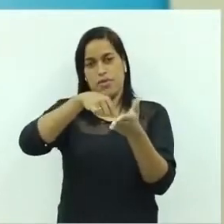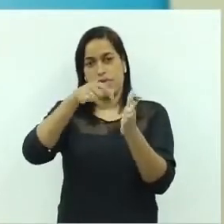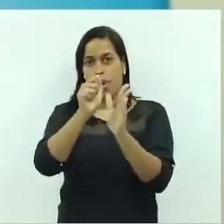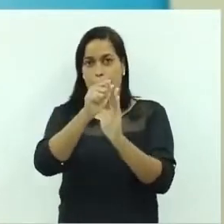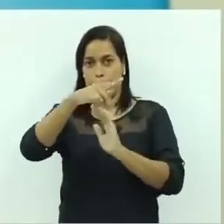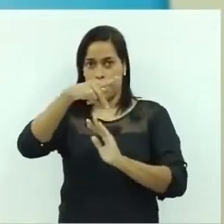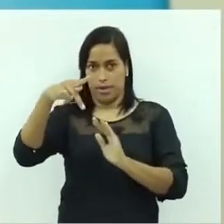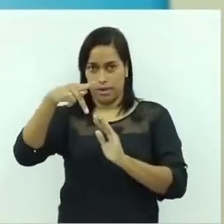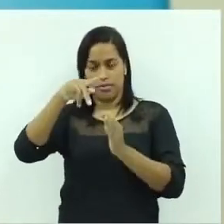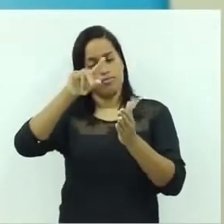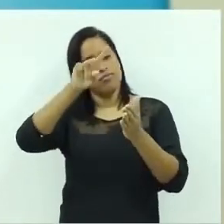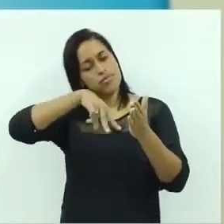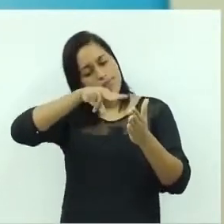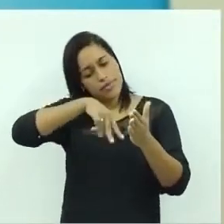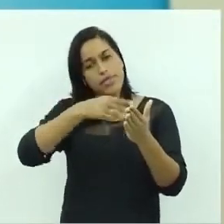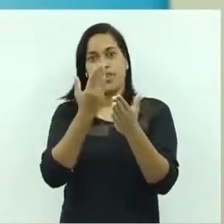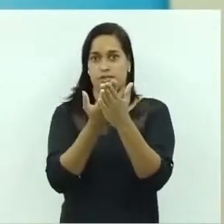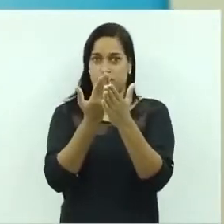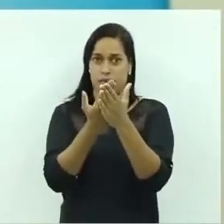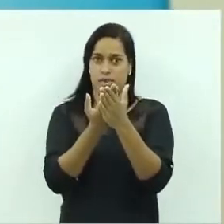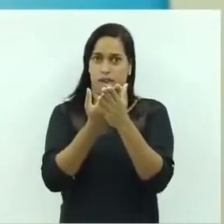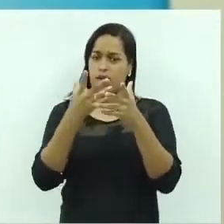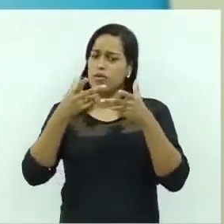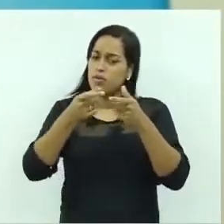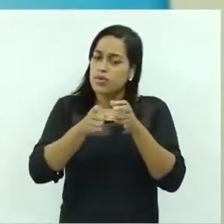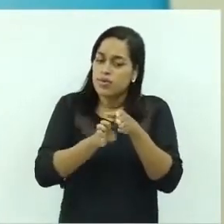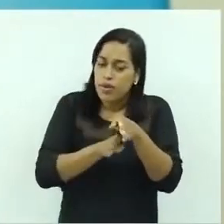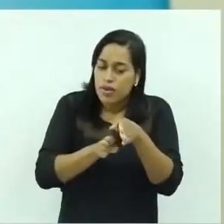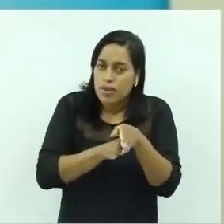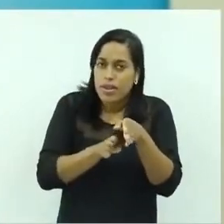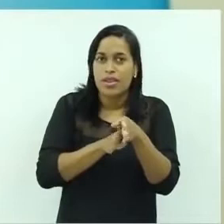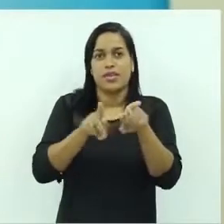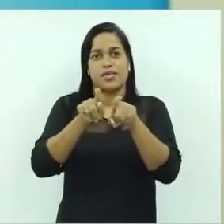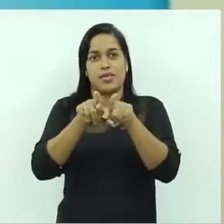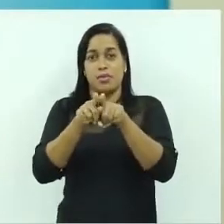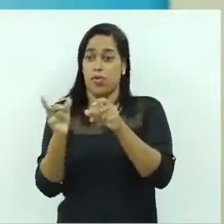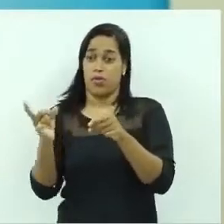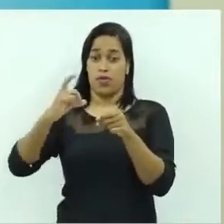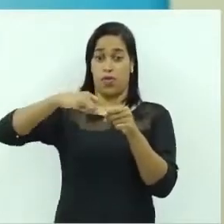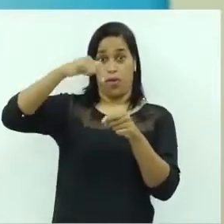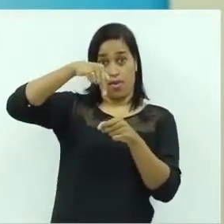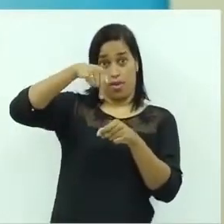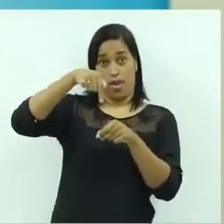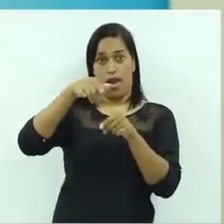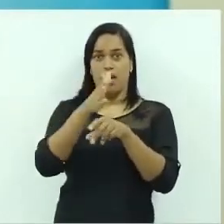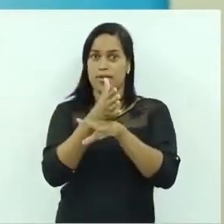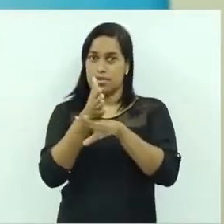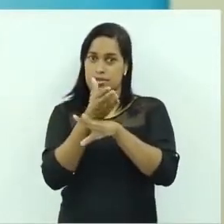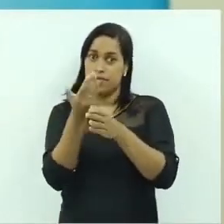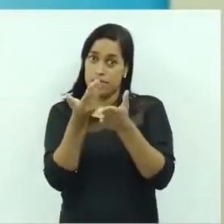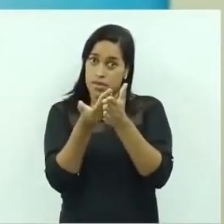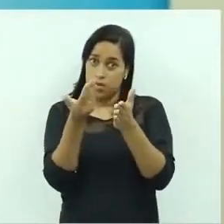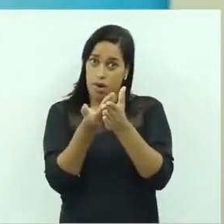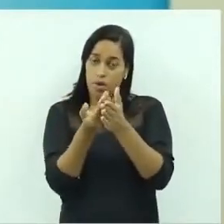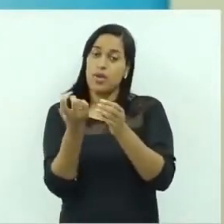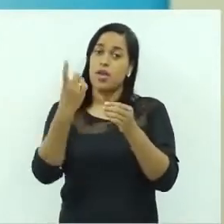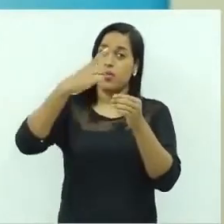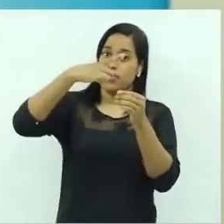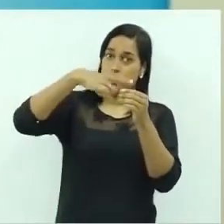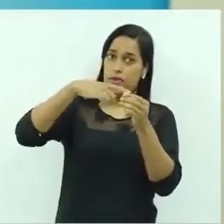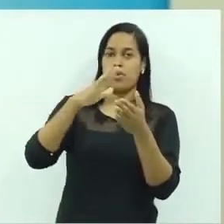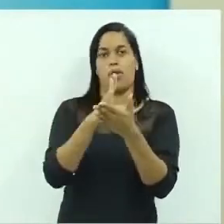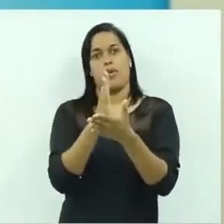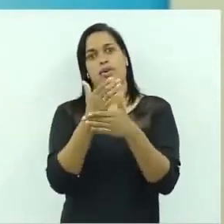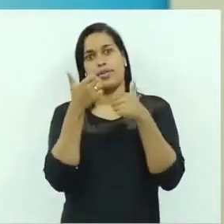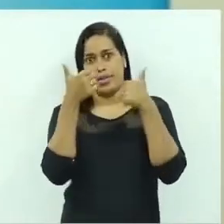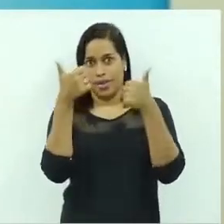ele. No caderno, você vai obter a orientação de quando voltar a essa videoaula e também de quando voltar lá ao caderno, tá